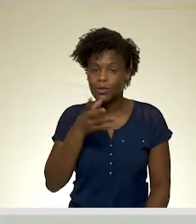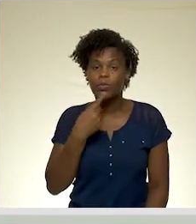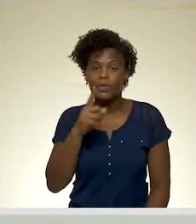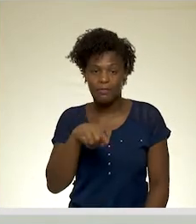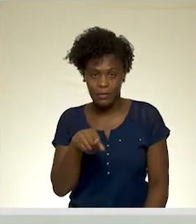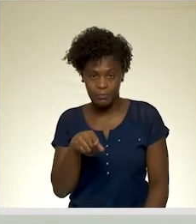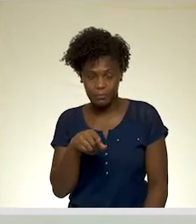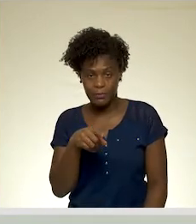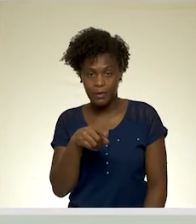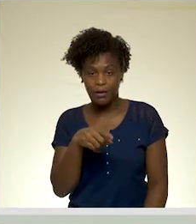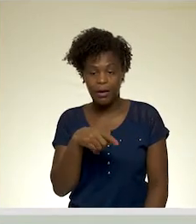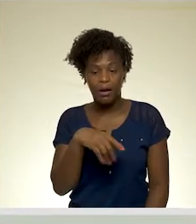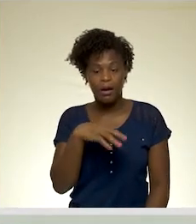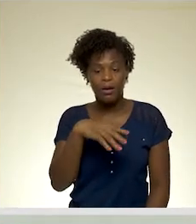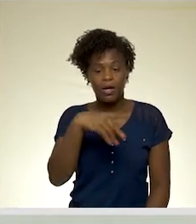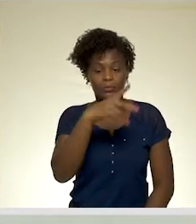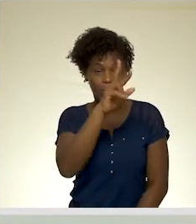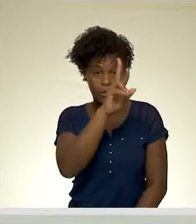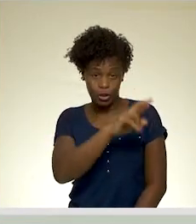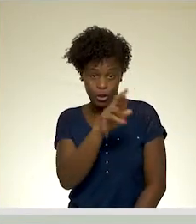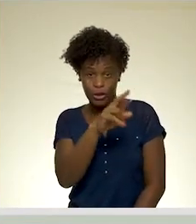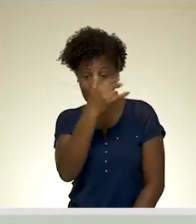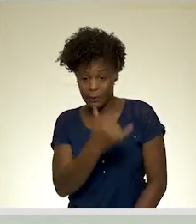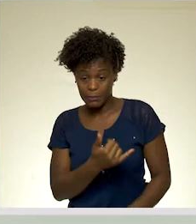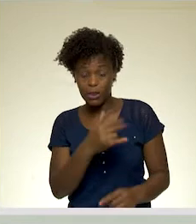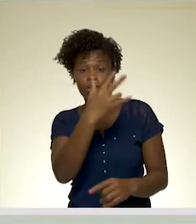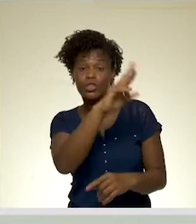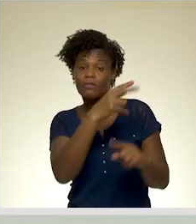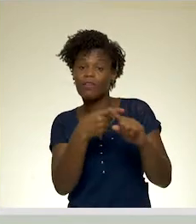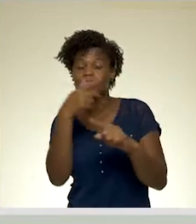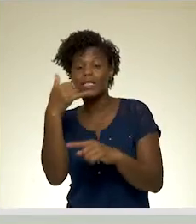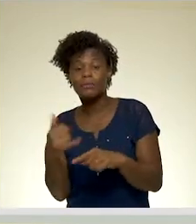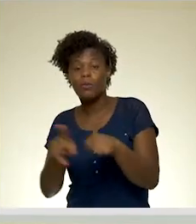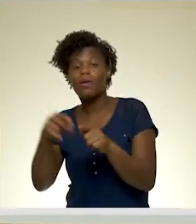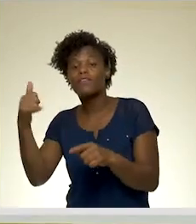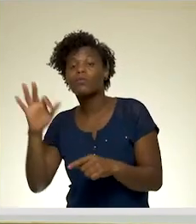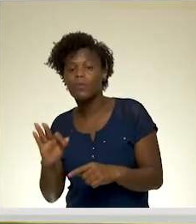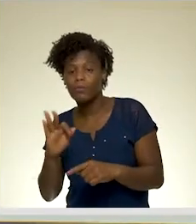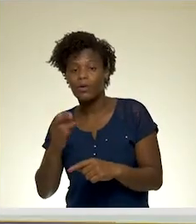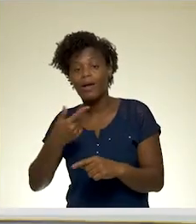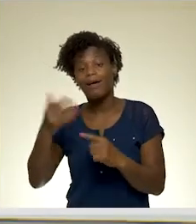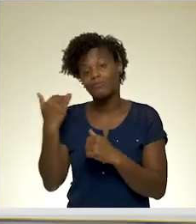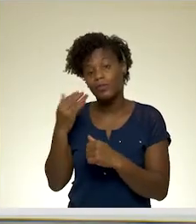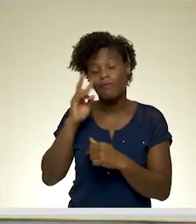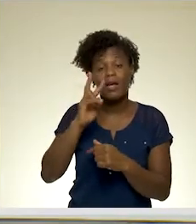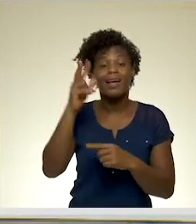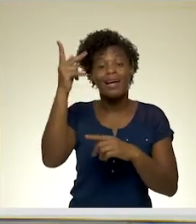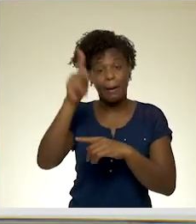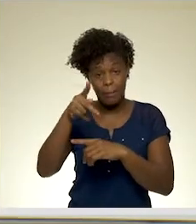Reforço. O produto entre elas é igual a 24. Partindo da definição, com